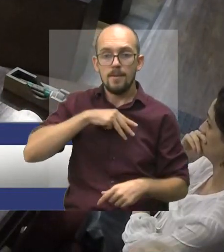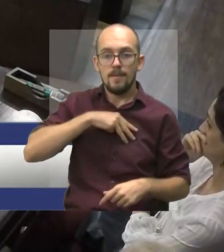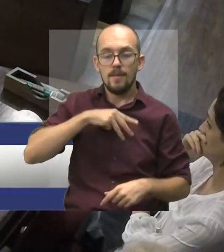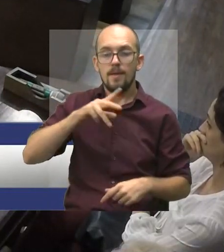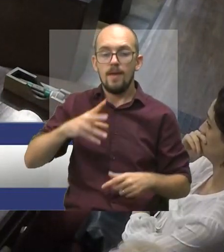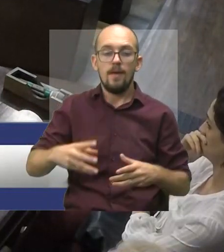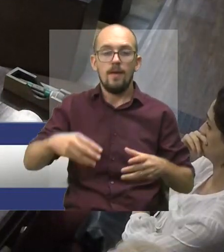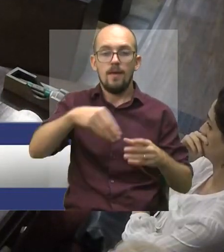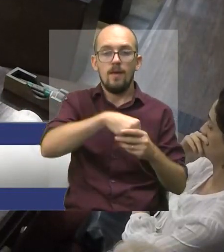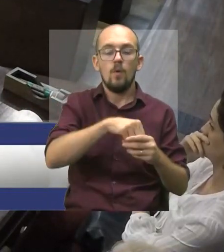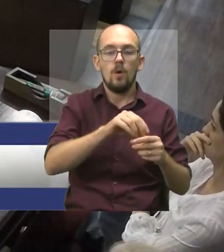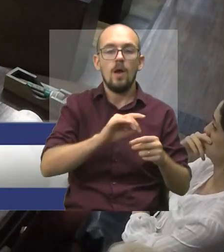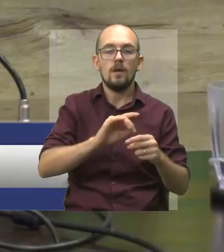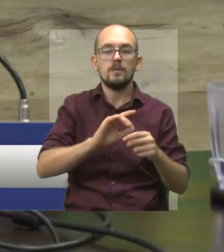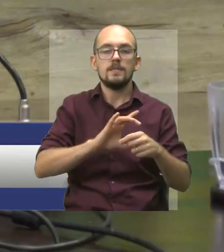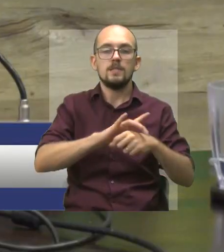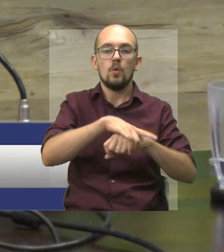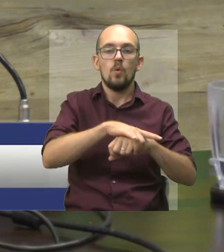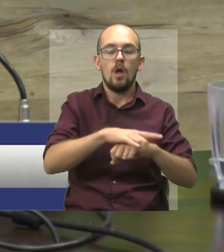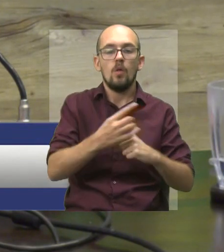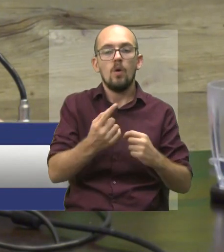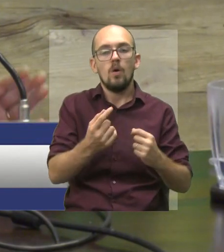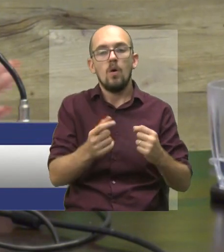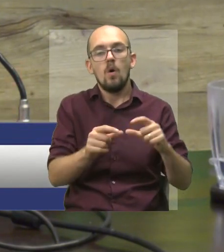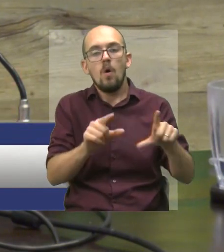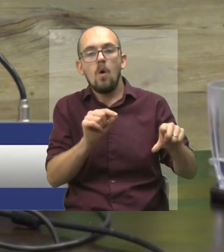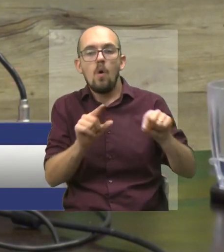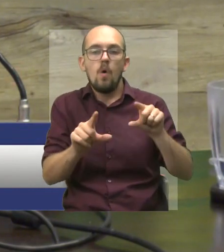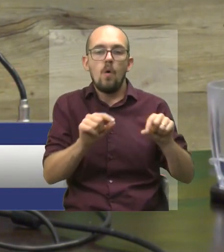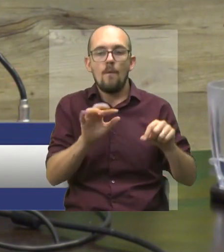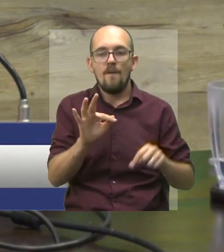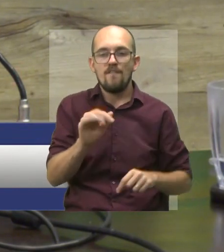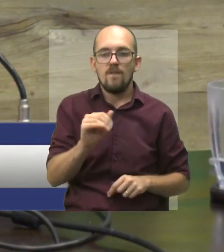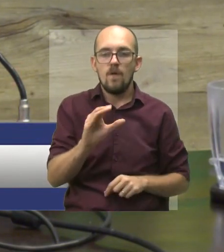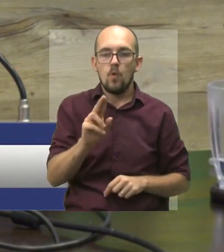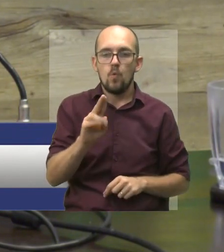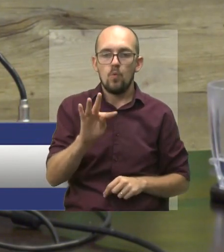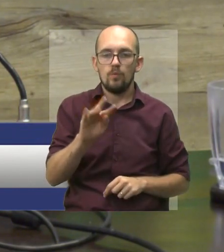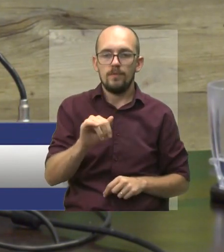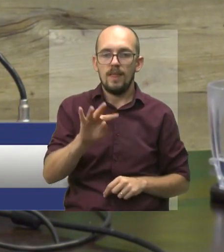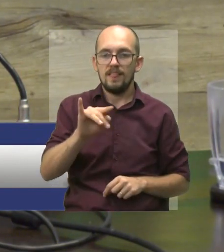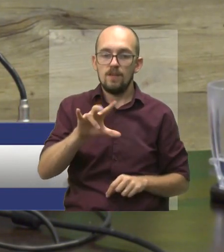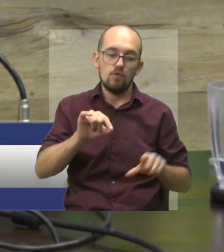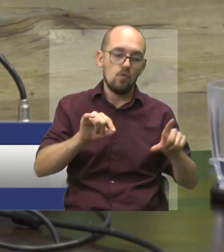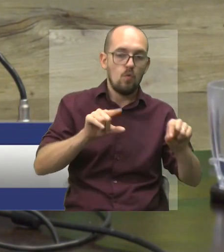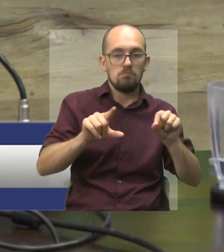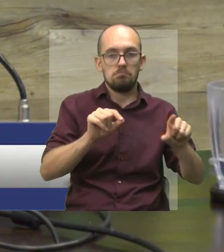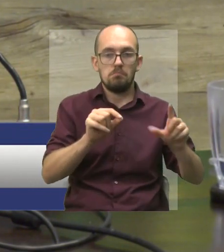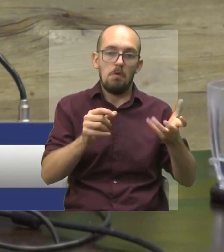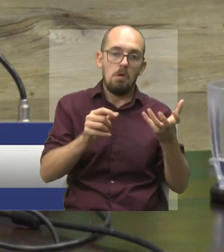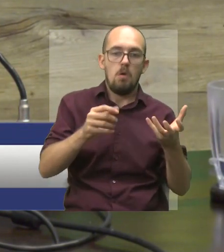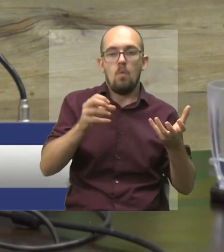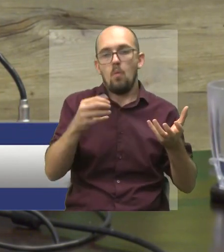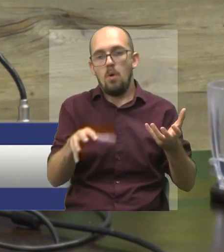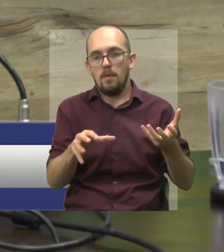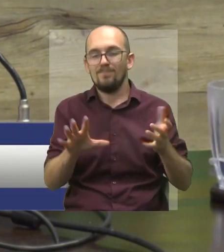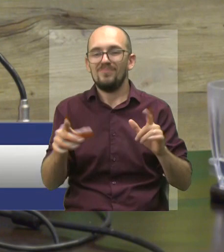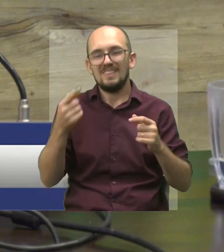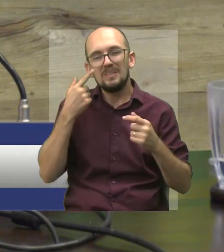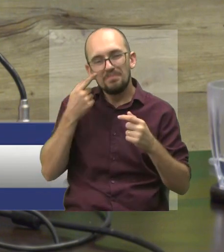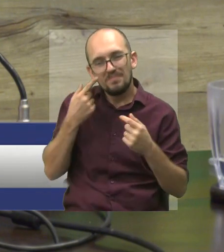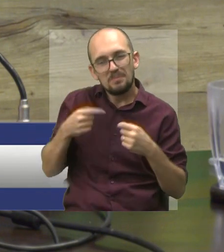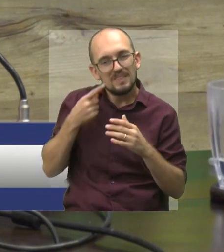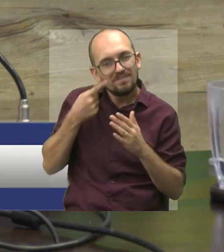segurado facultativo, onde é opcional fazer o recolhimento. Então, precisaria analisar o contrato que